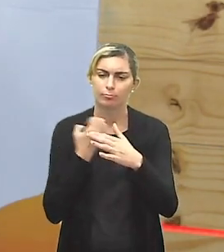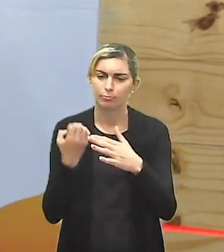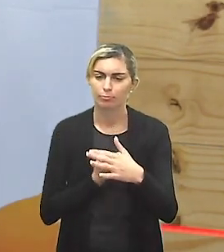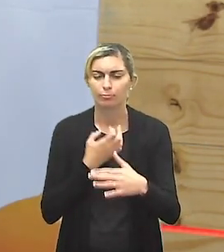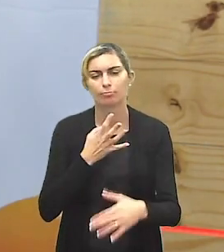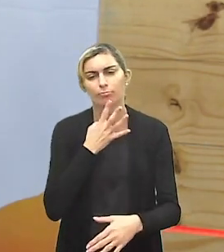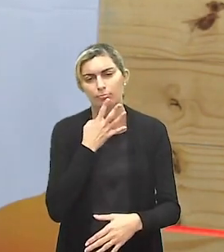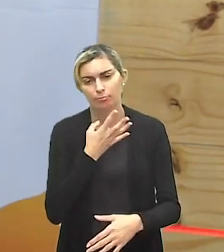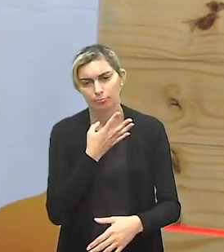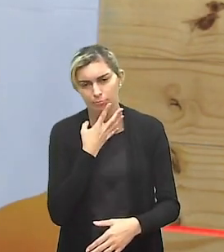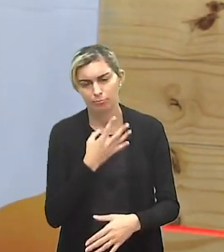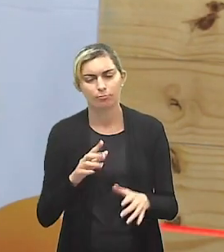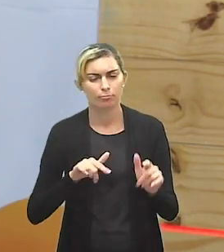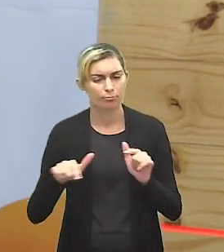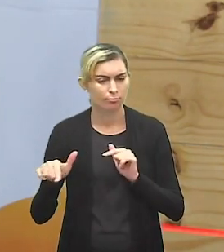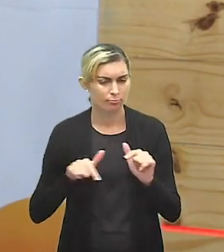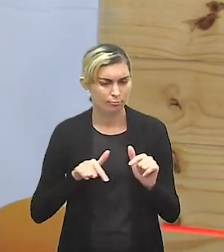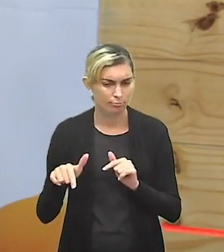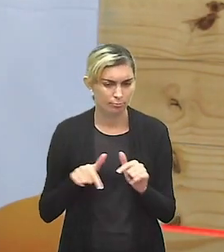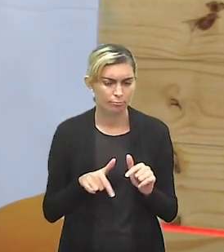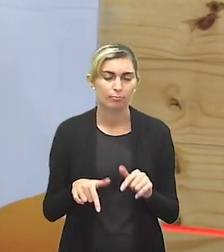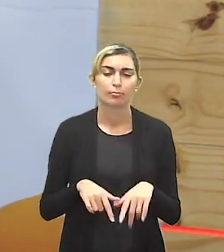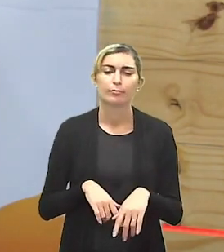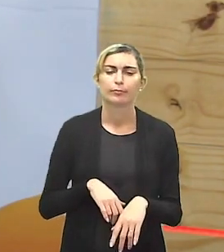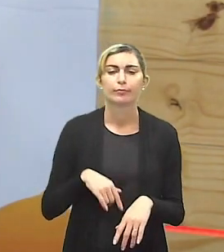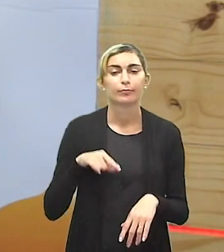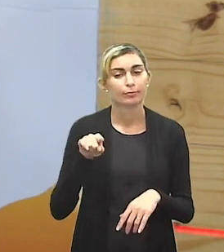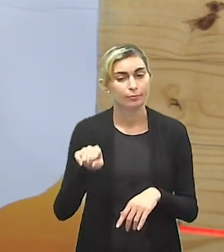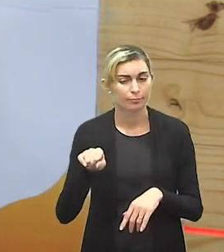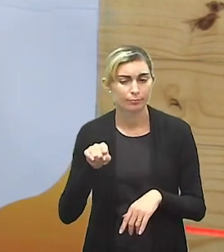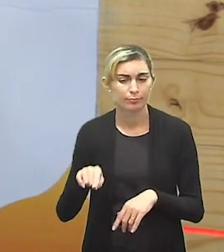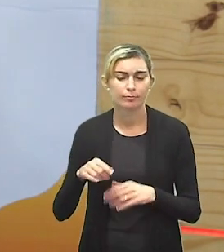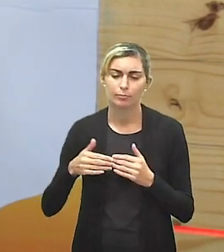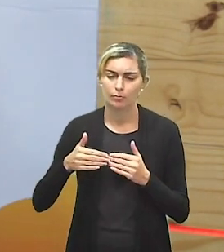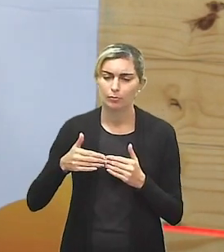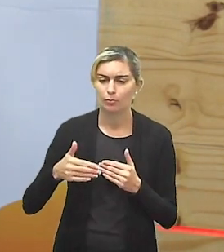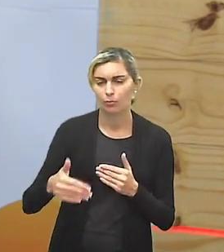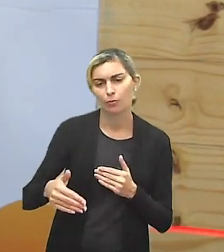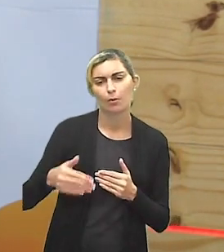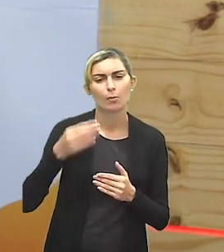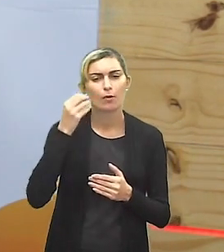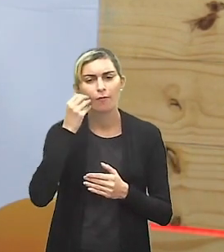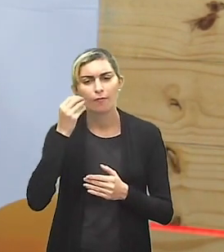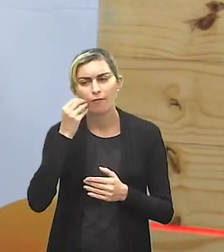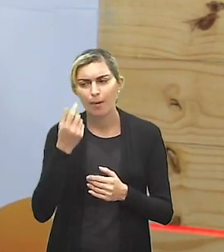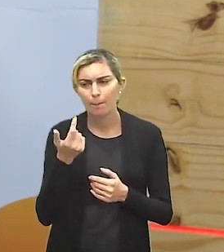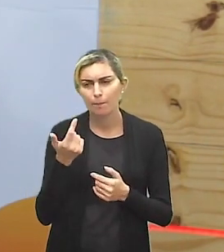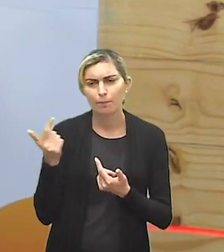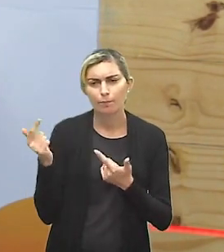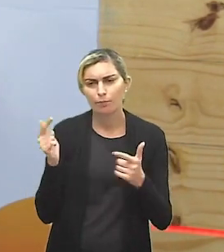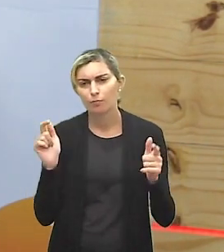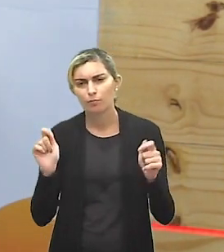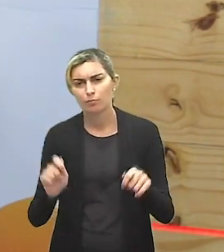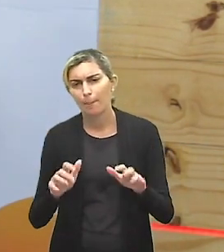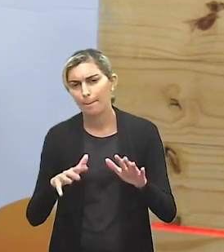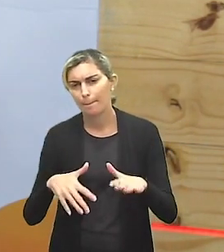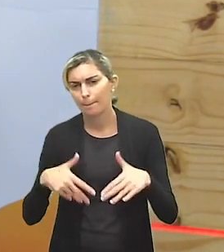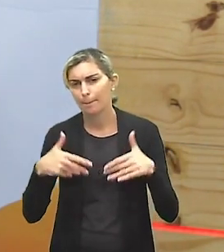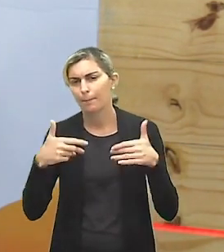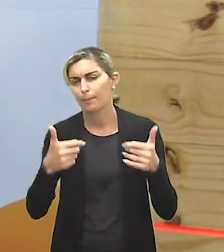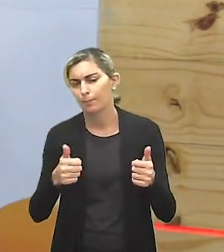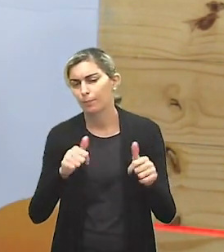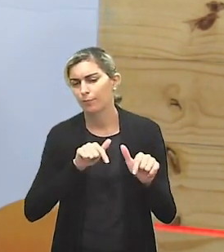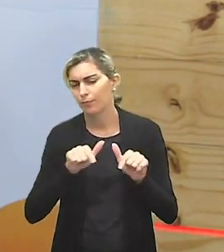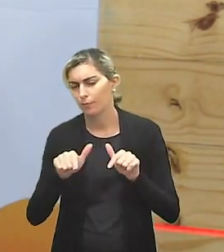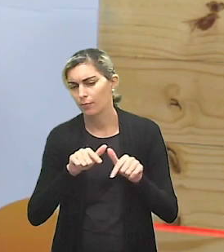ele já está executando aquela atividade, ele começa a ver formas com que ele pode melhorar aquela